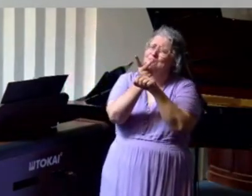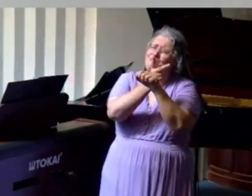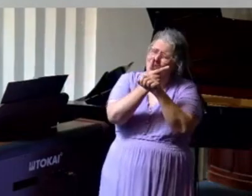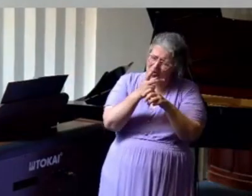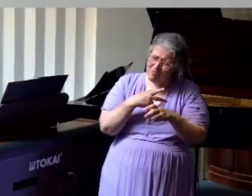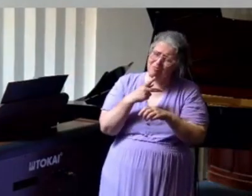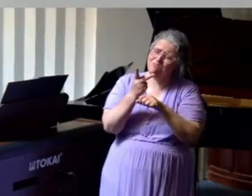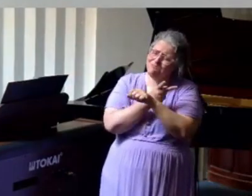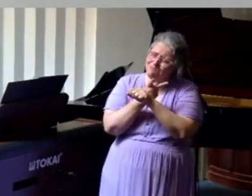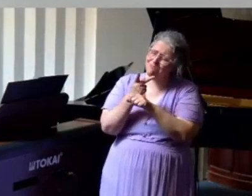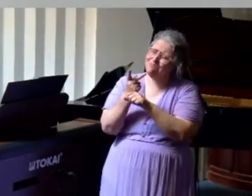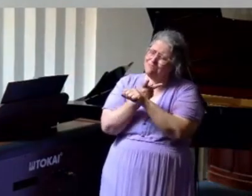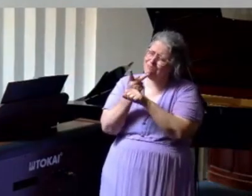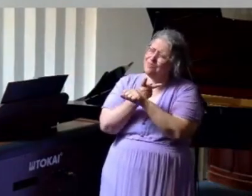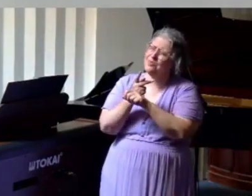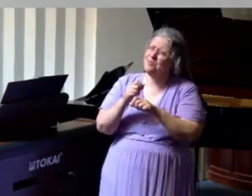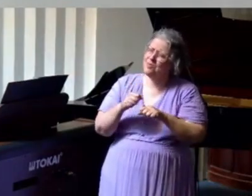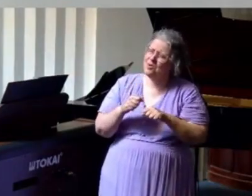um coração